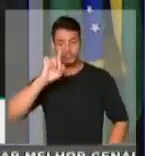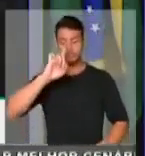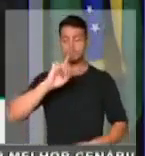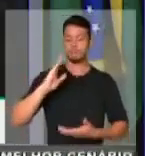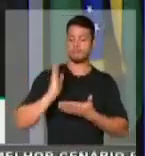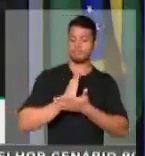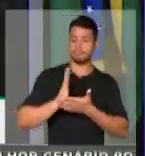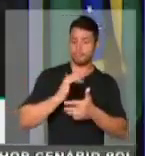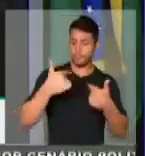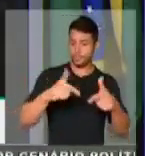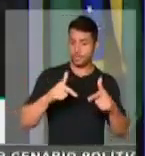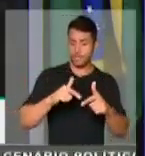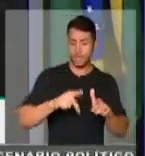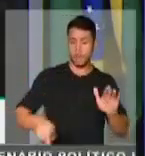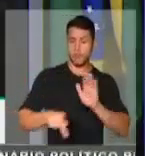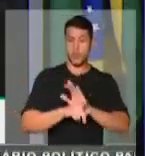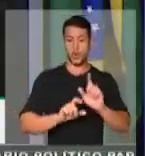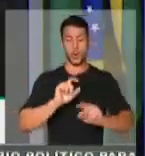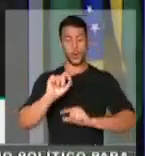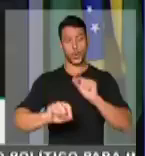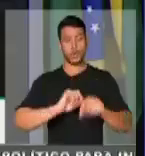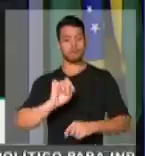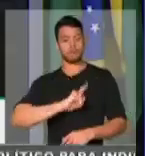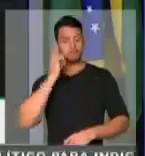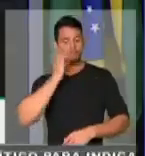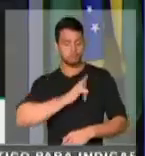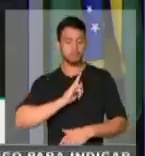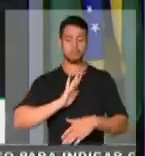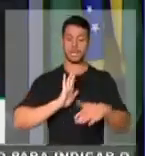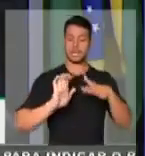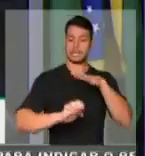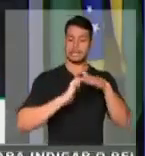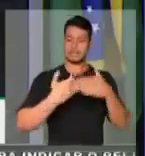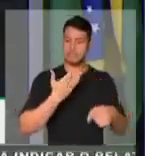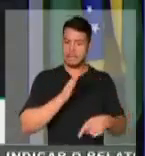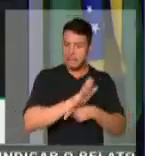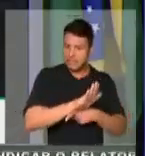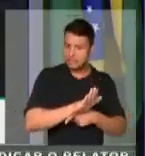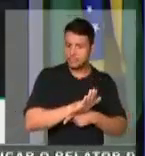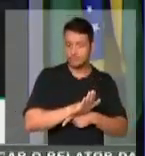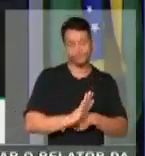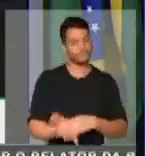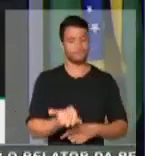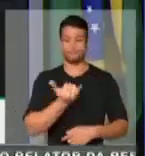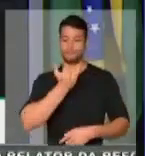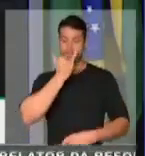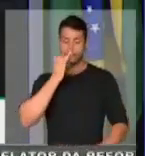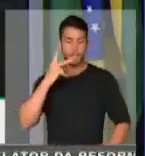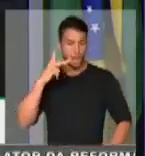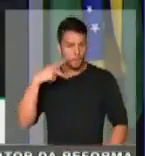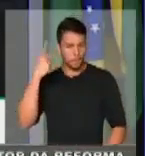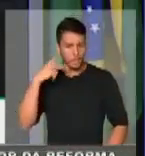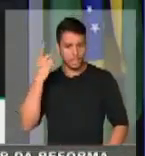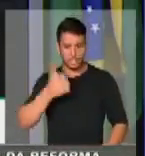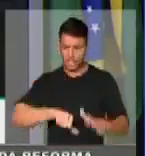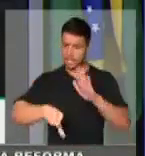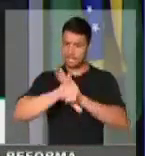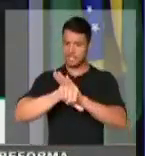conquistarem benefícios próprios para partidos e corporações. A política não é